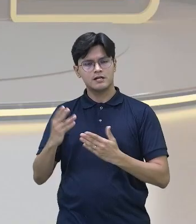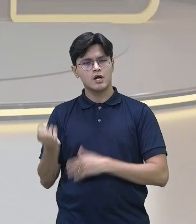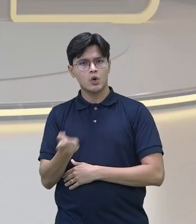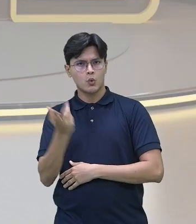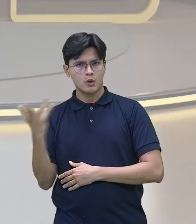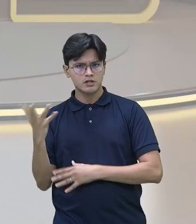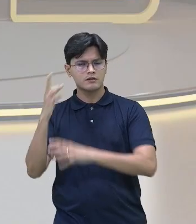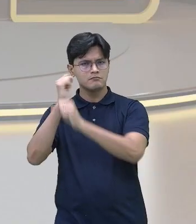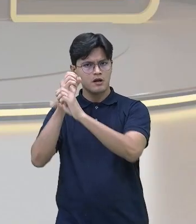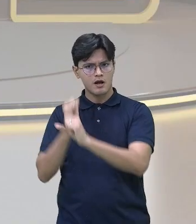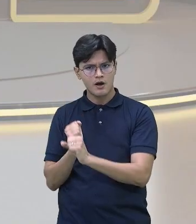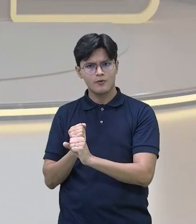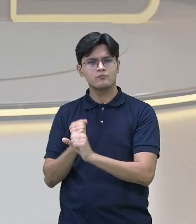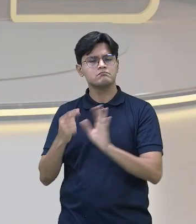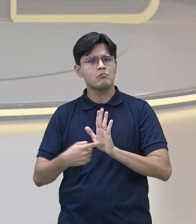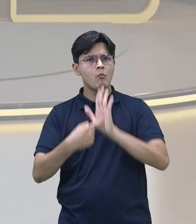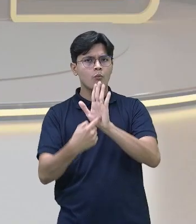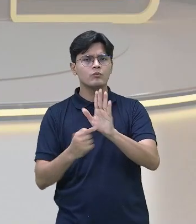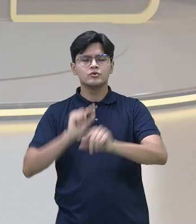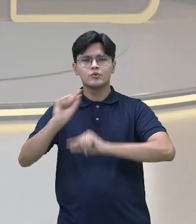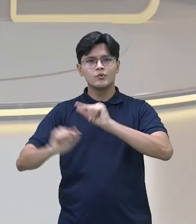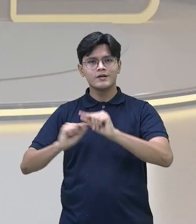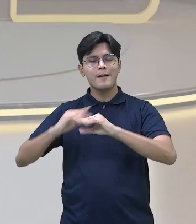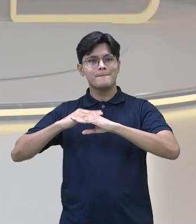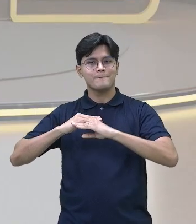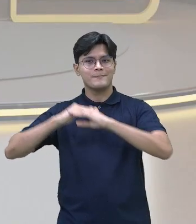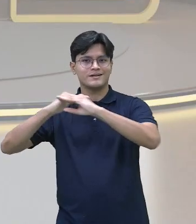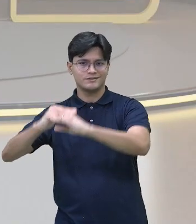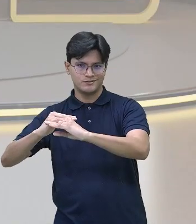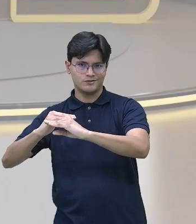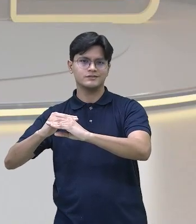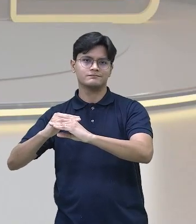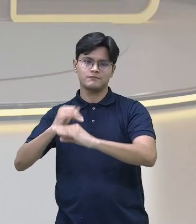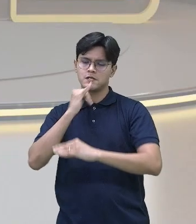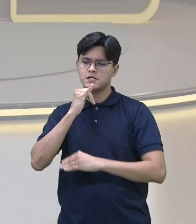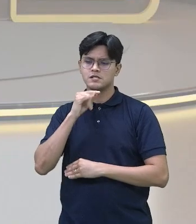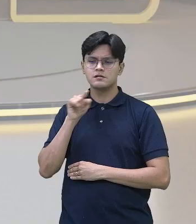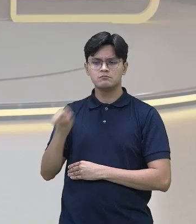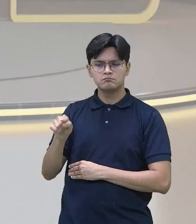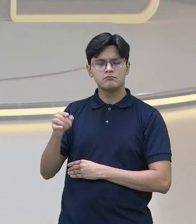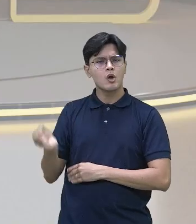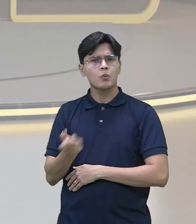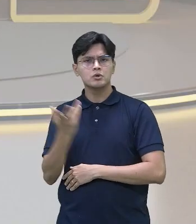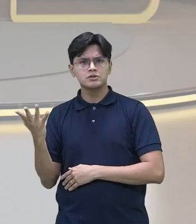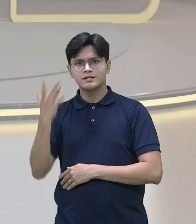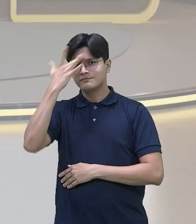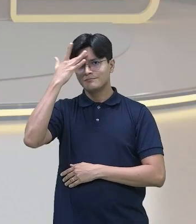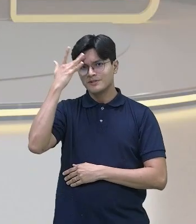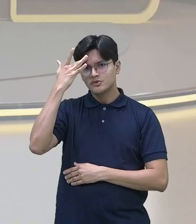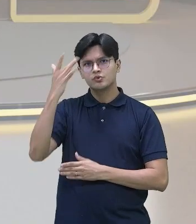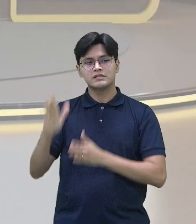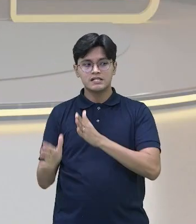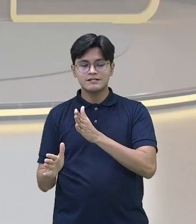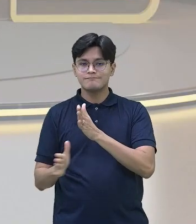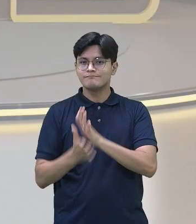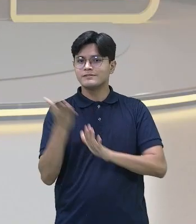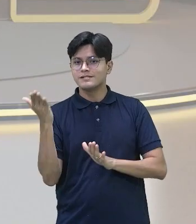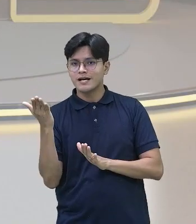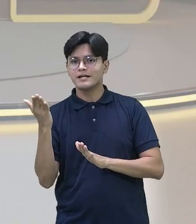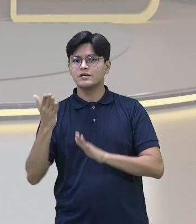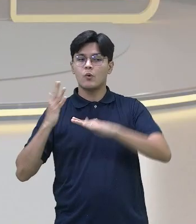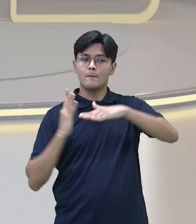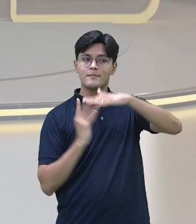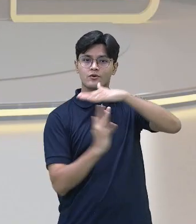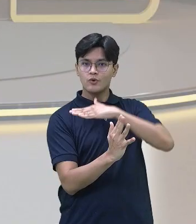Como a migração de retorno influenciada por crises econômicas em países desenvolvidos e o fluxo de áreas rurais para